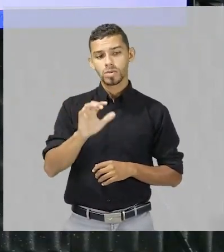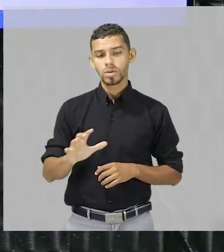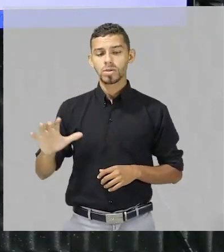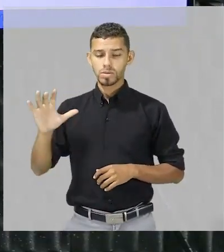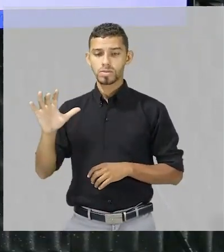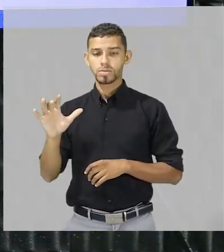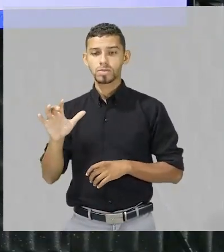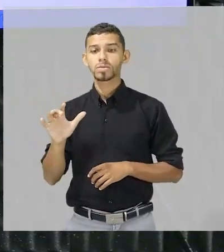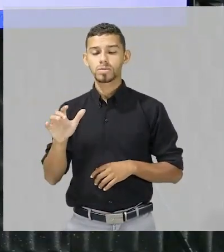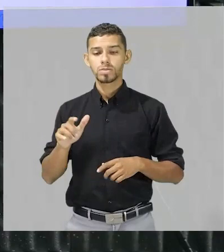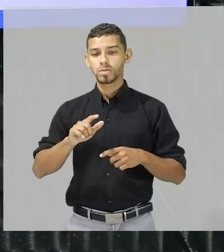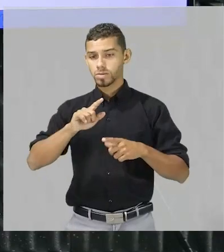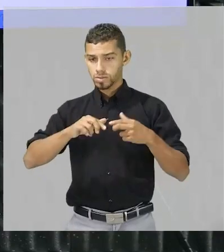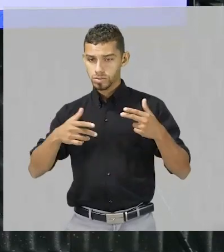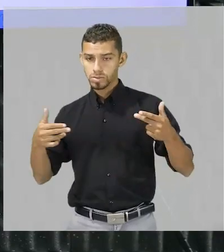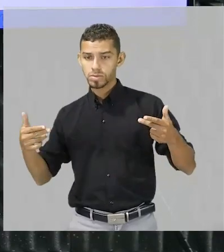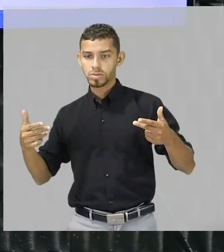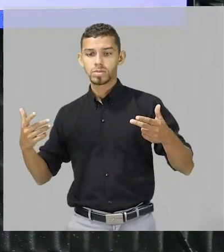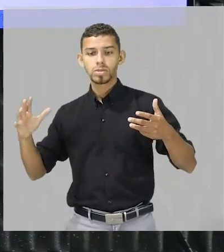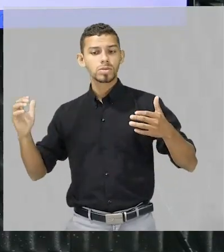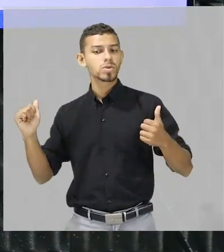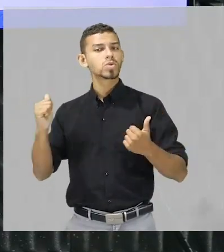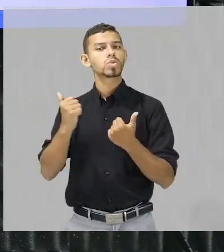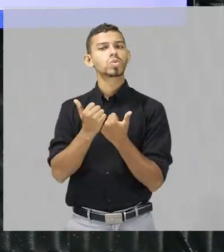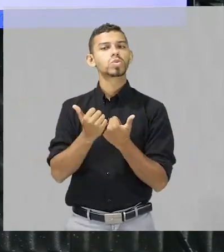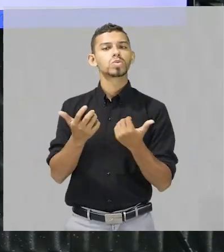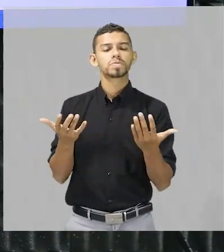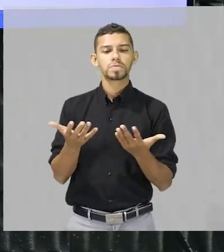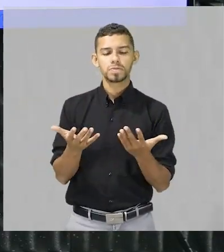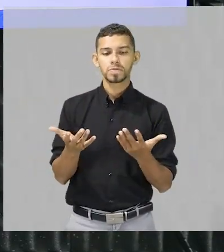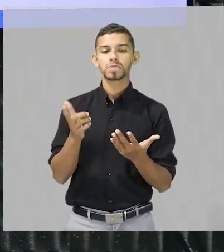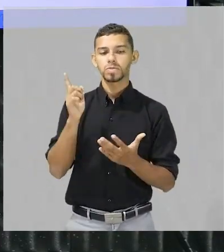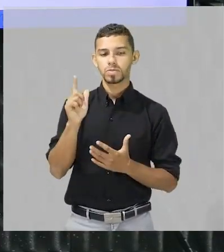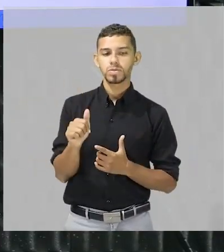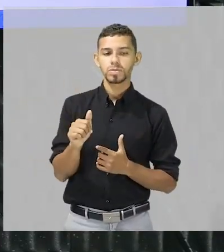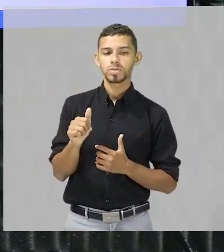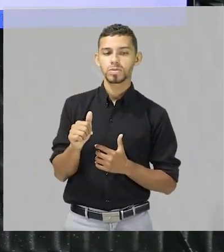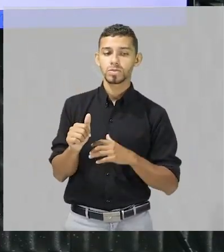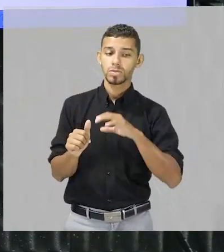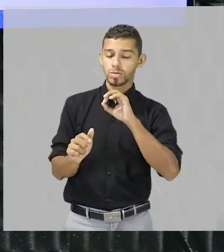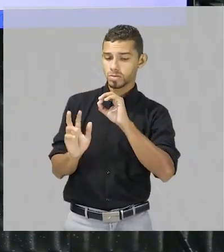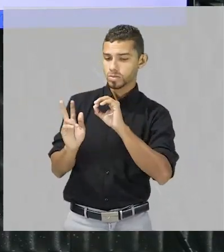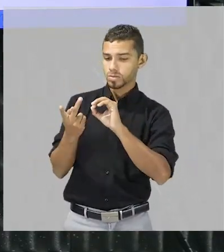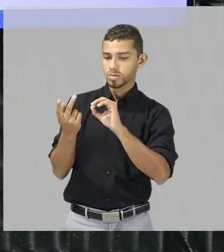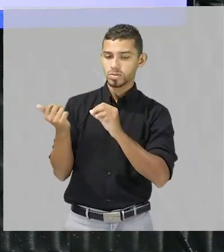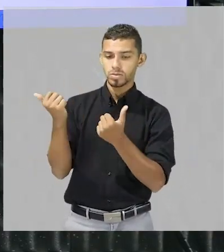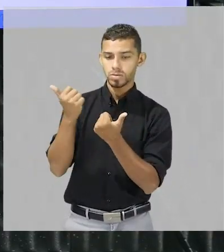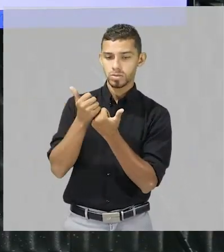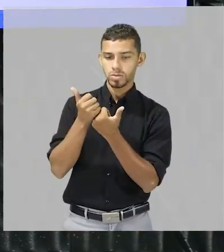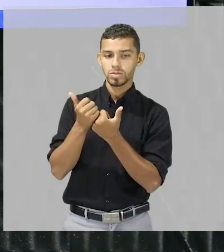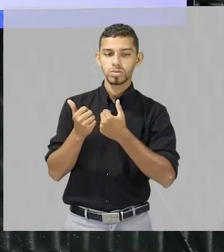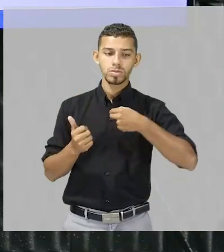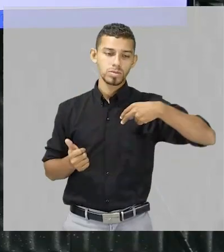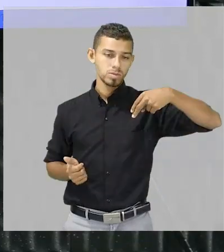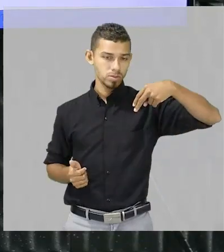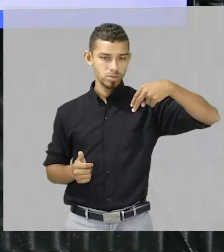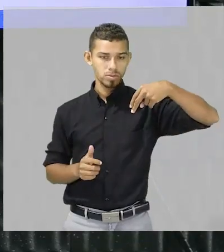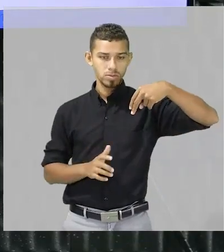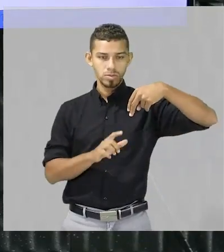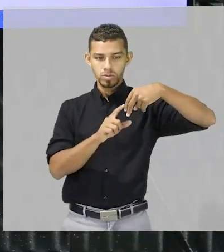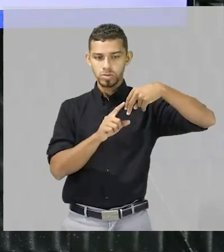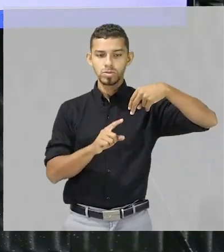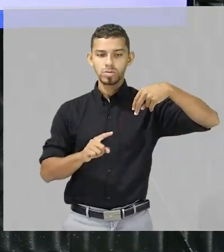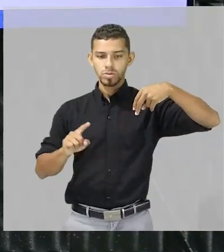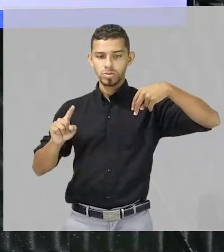ácido. Como? Pela substituição dessa hidroxila por um grupo nitrogênico, né? Por